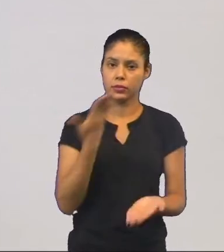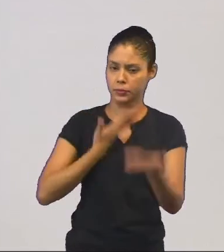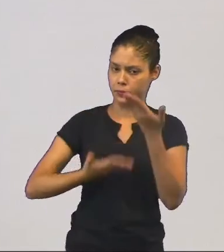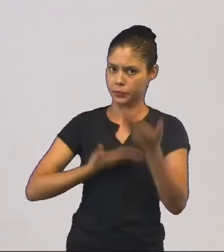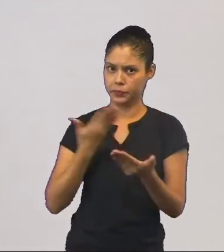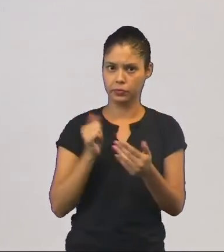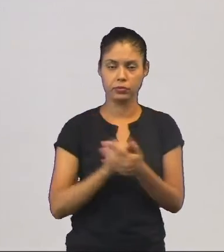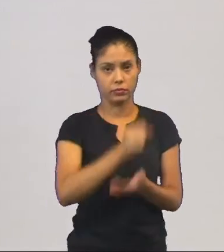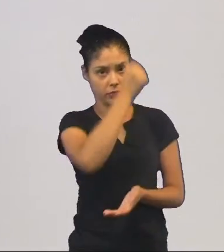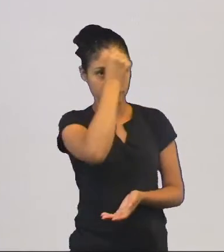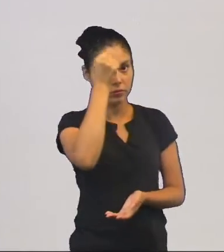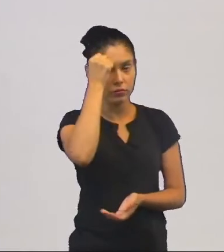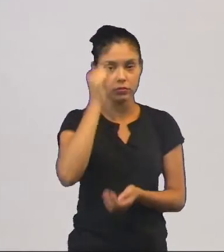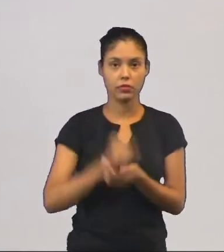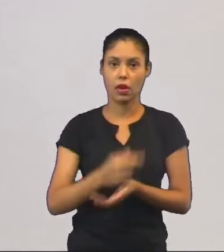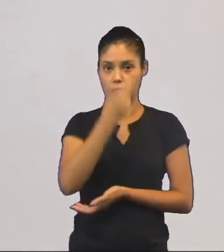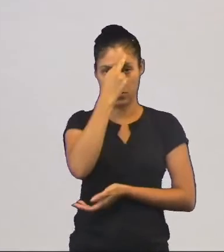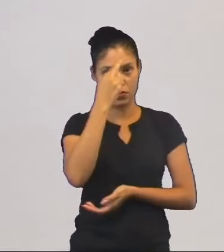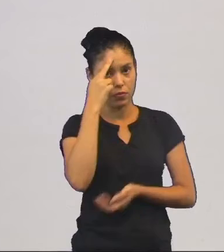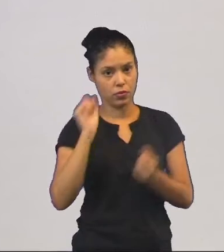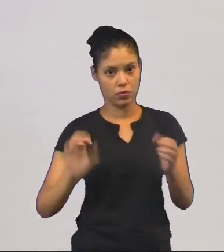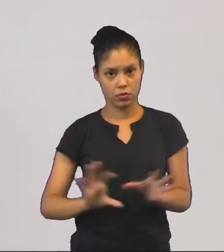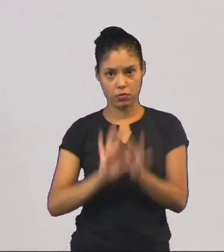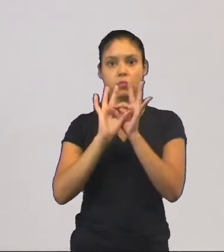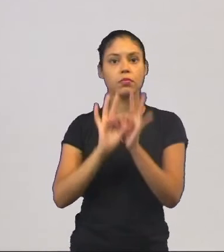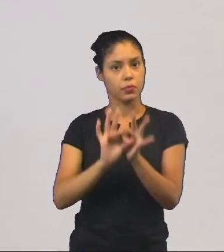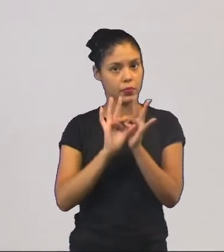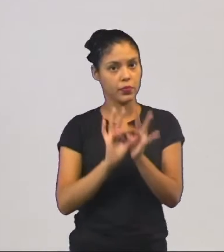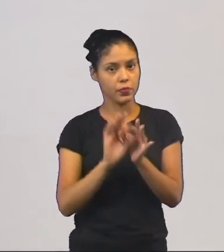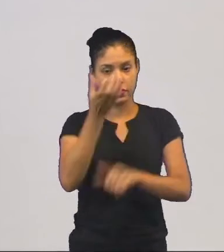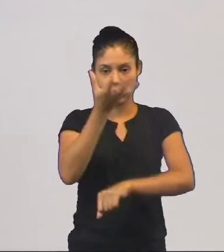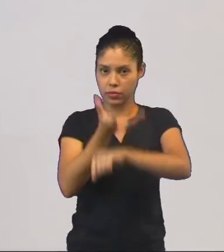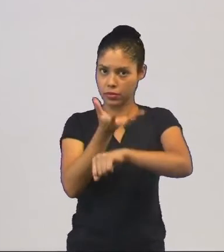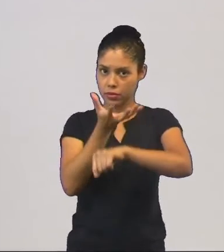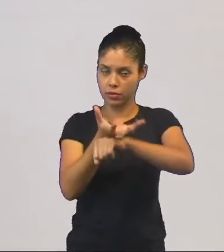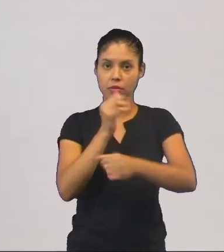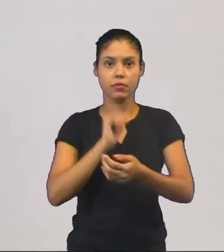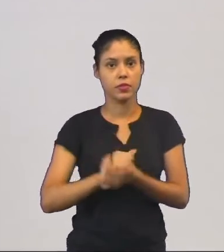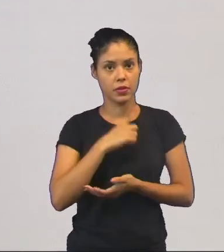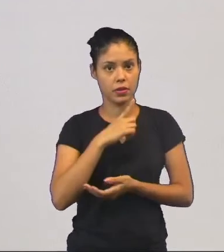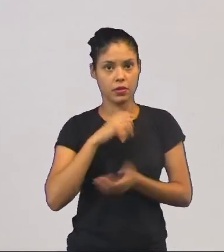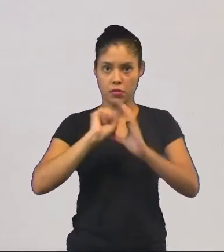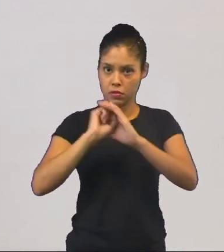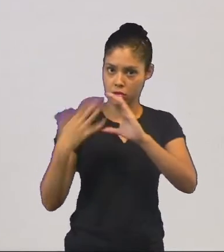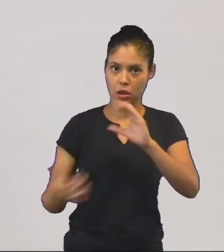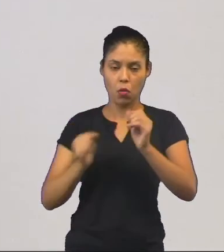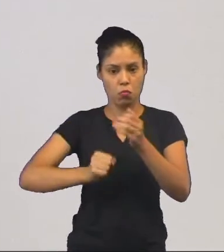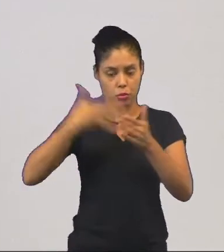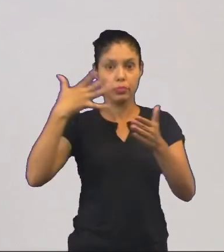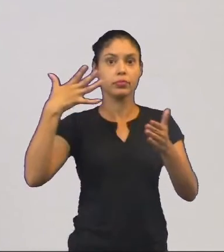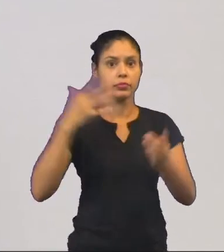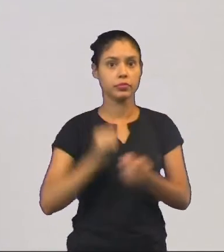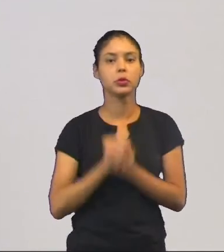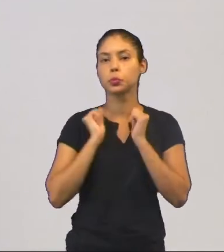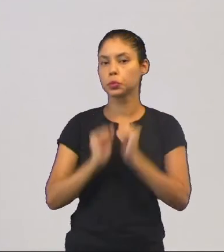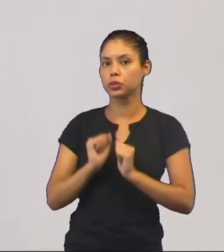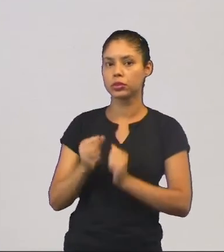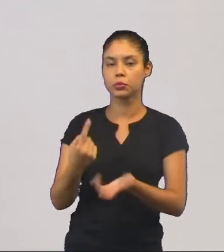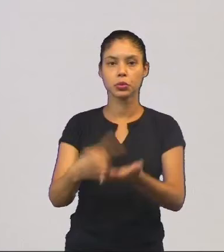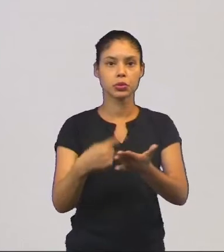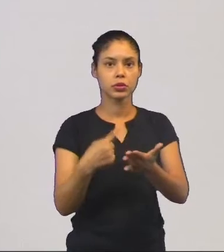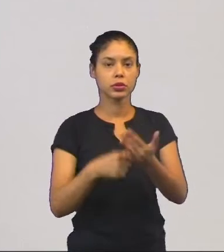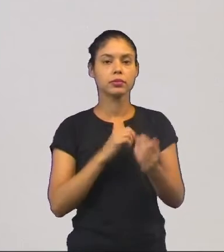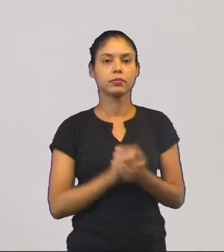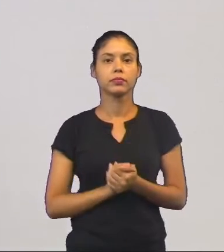articulando a sociologia com a história, tendo em vista que essa disciplina tem um caráter multidisciplinar, nós podemos